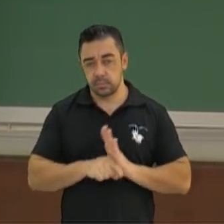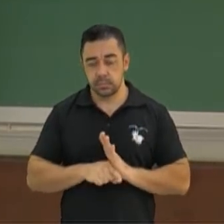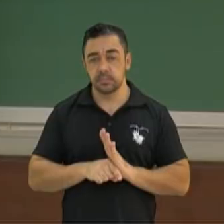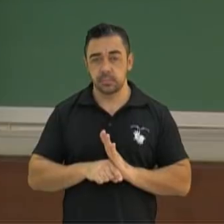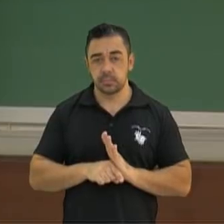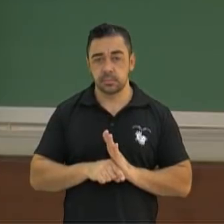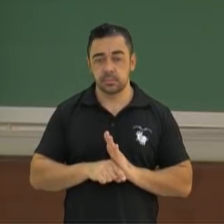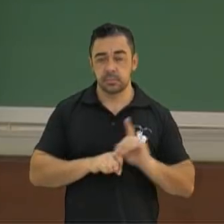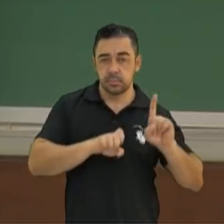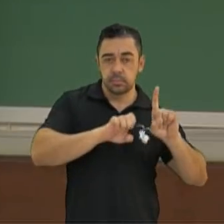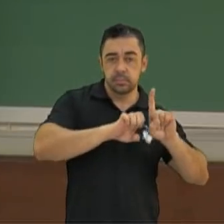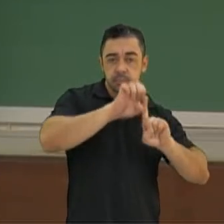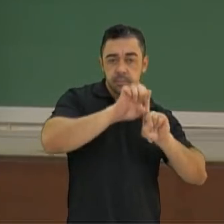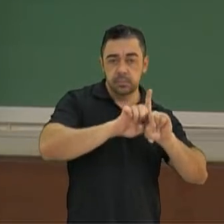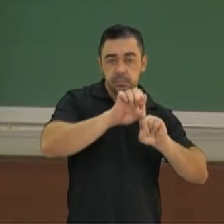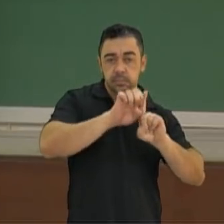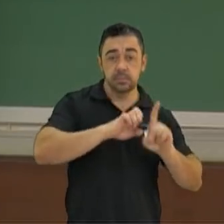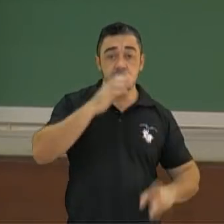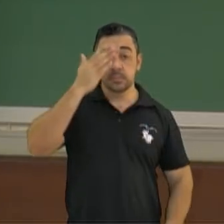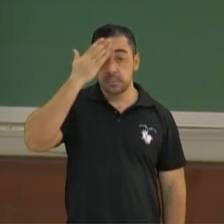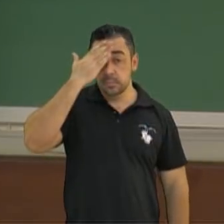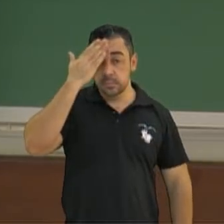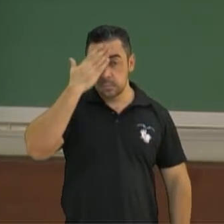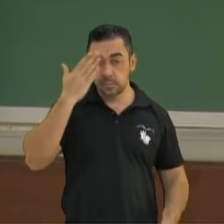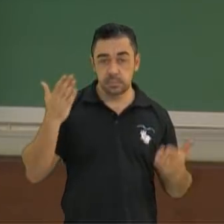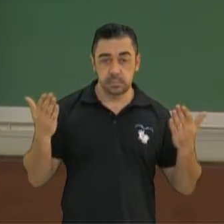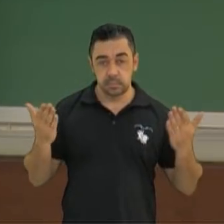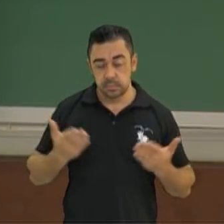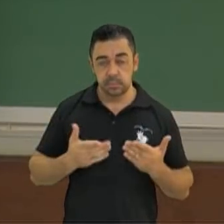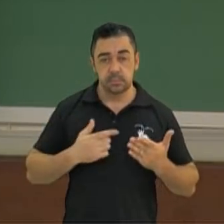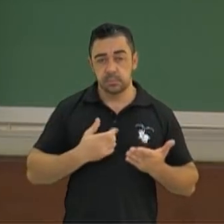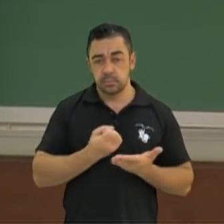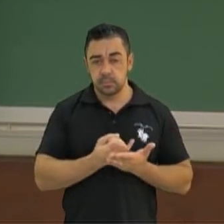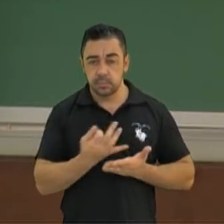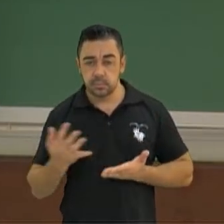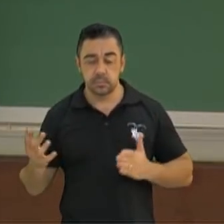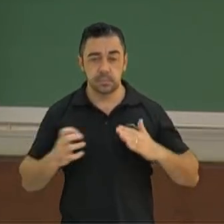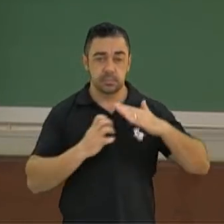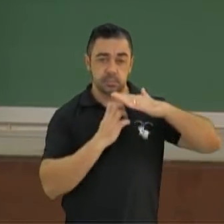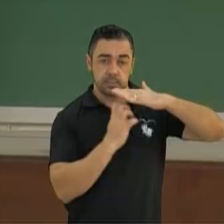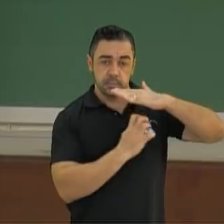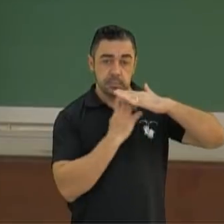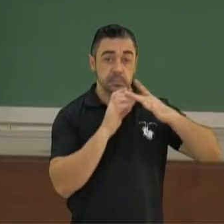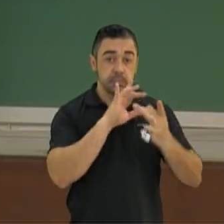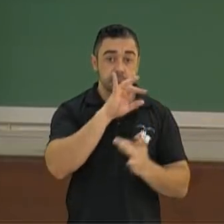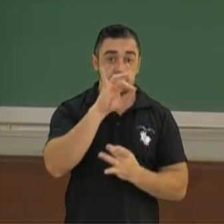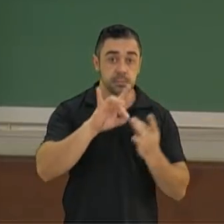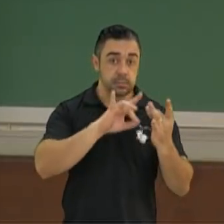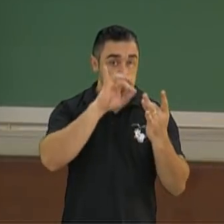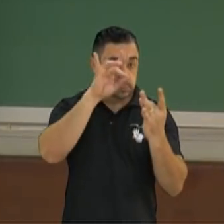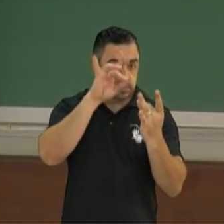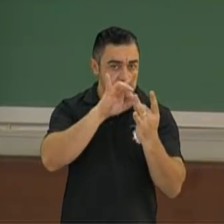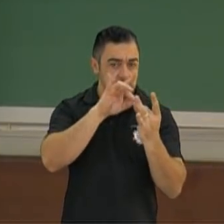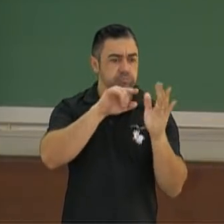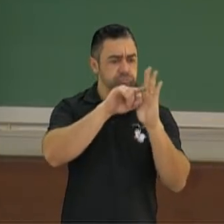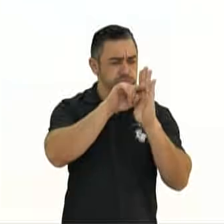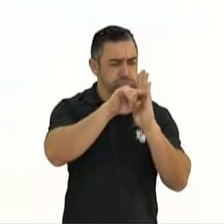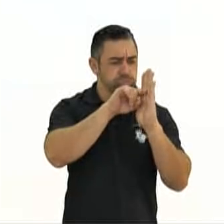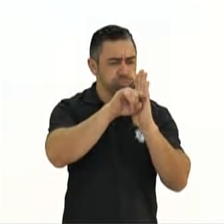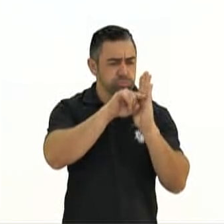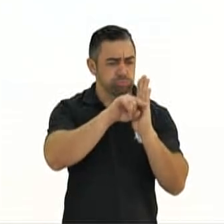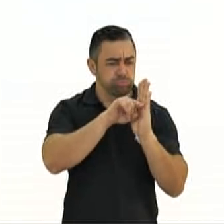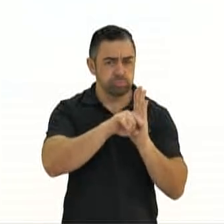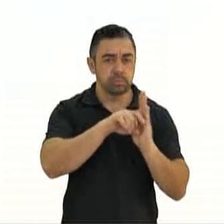estatísticas, nós sabemos que hoje em dia existem muitas empresas, por exemplo, que são especializadas em fazer essas